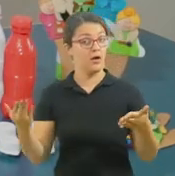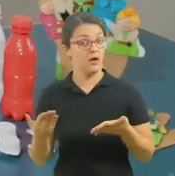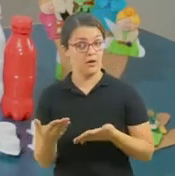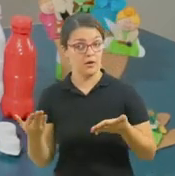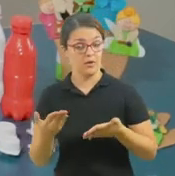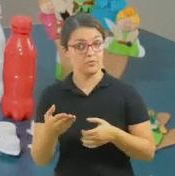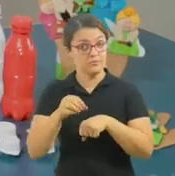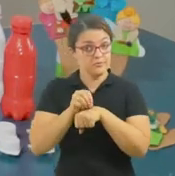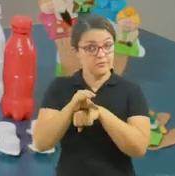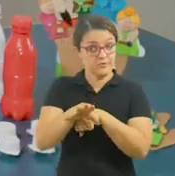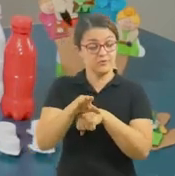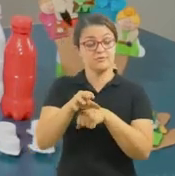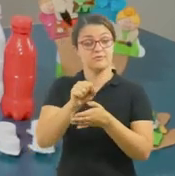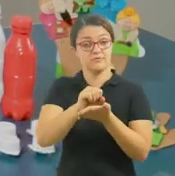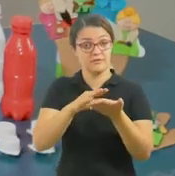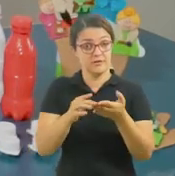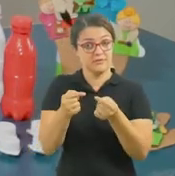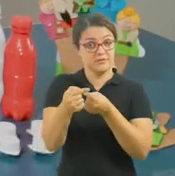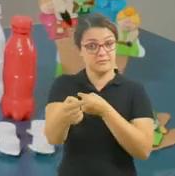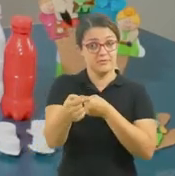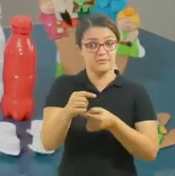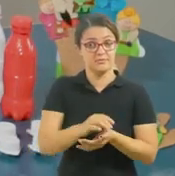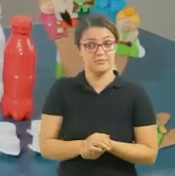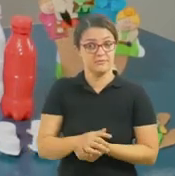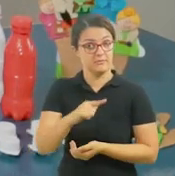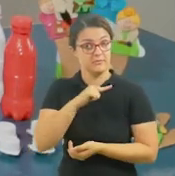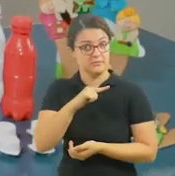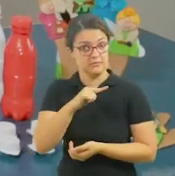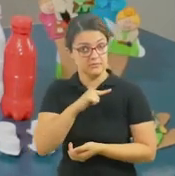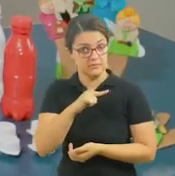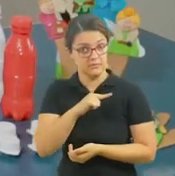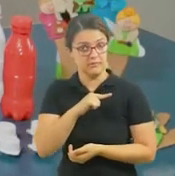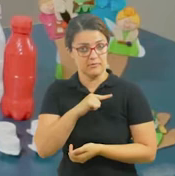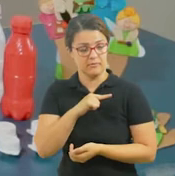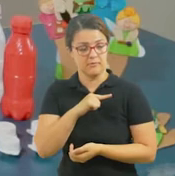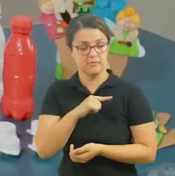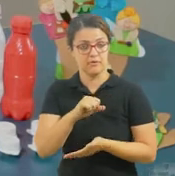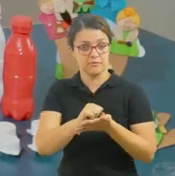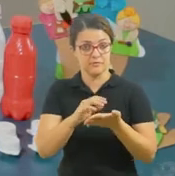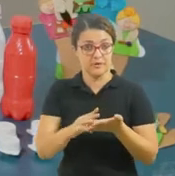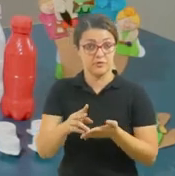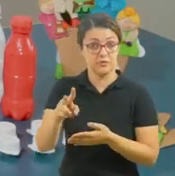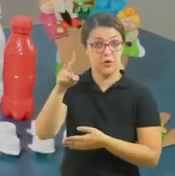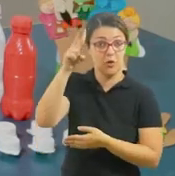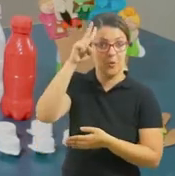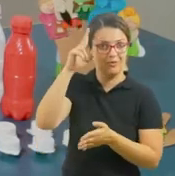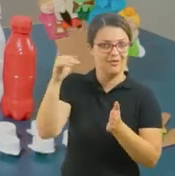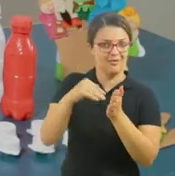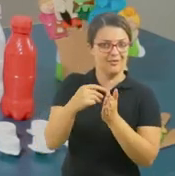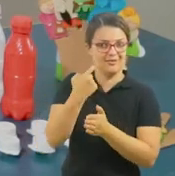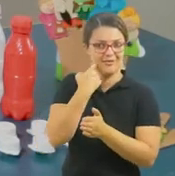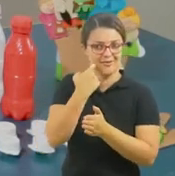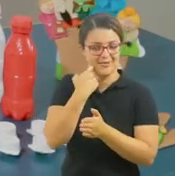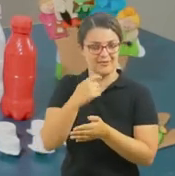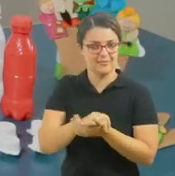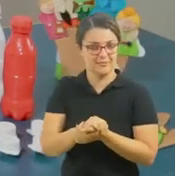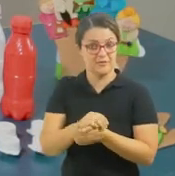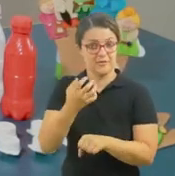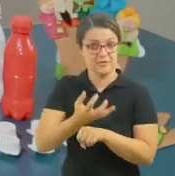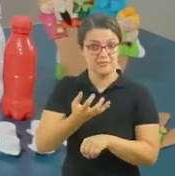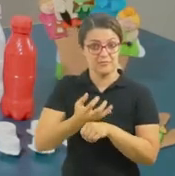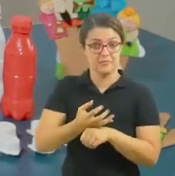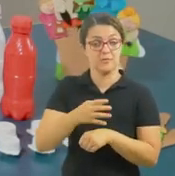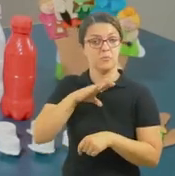Agora vamos às sugestões de atividades dessa semana. Temos atividades de segunda a sexta-feira nas matérias de